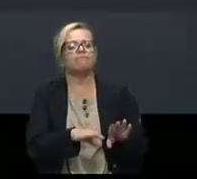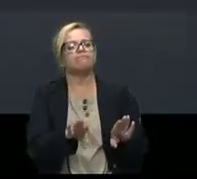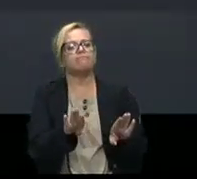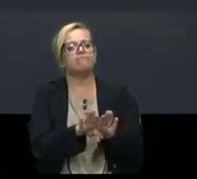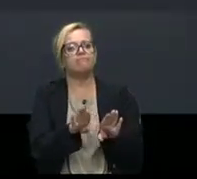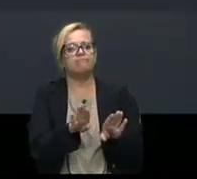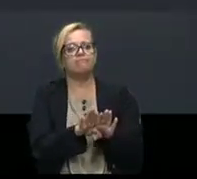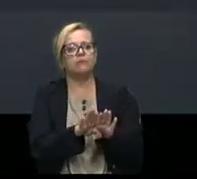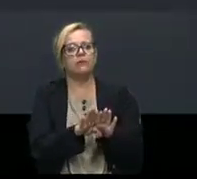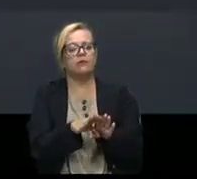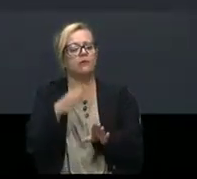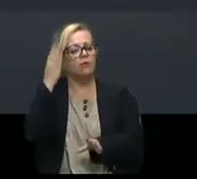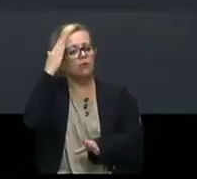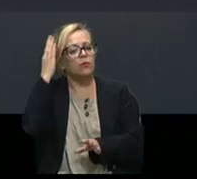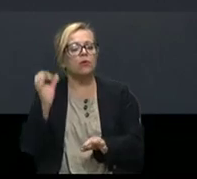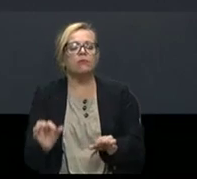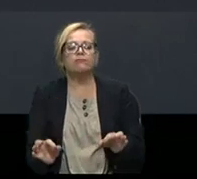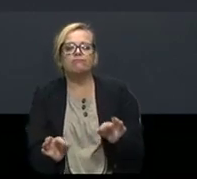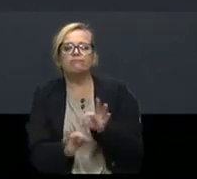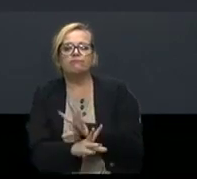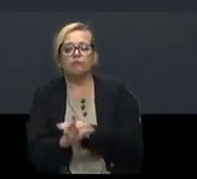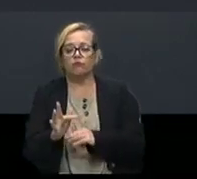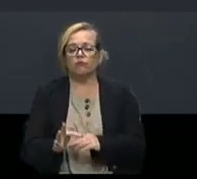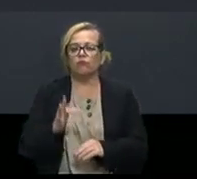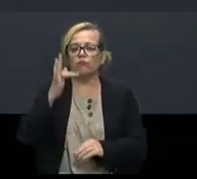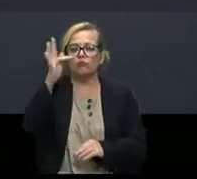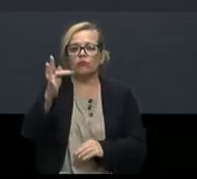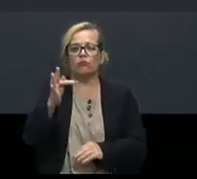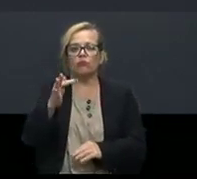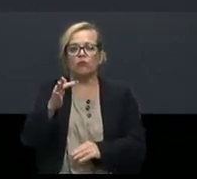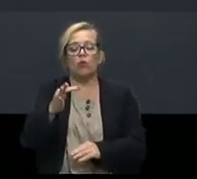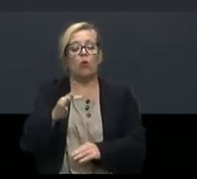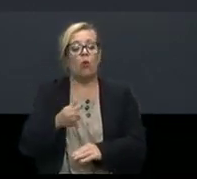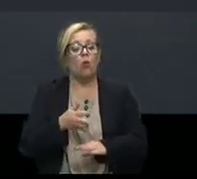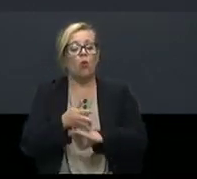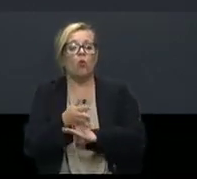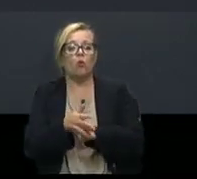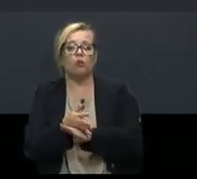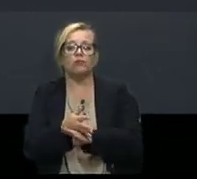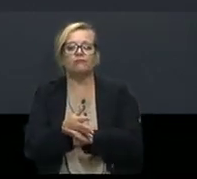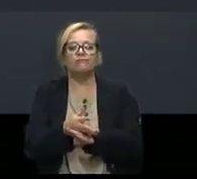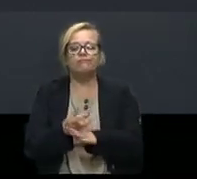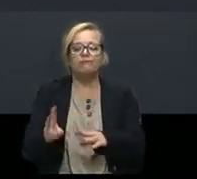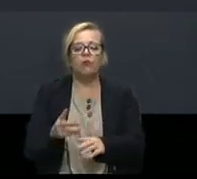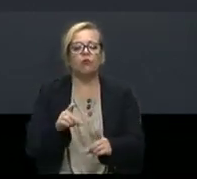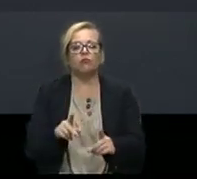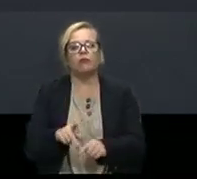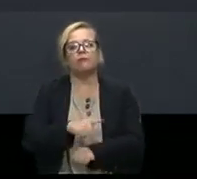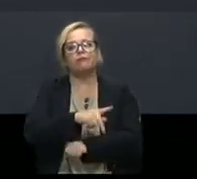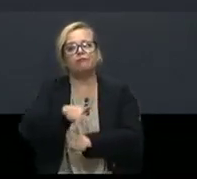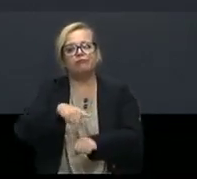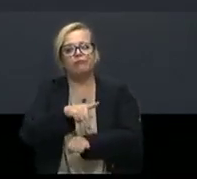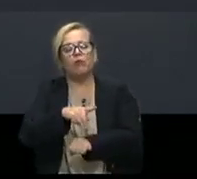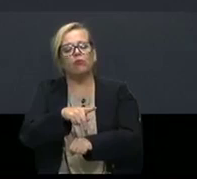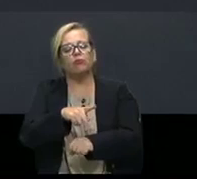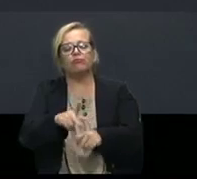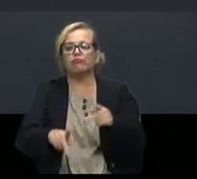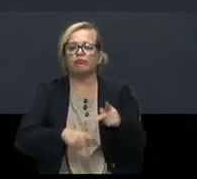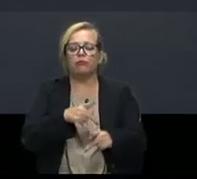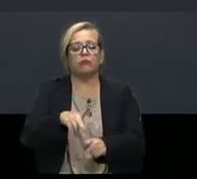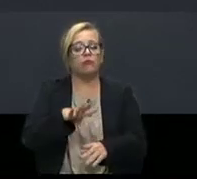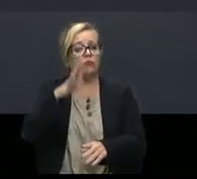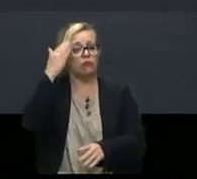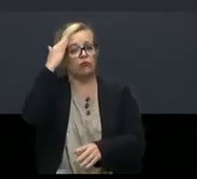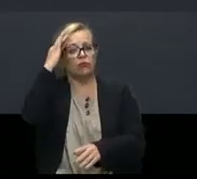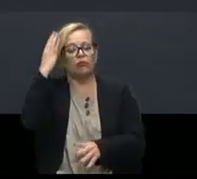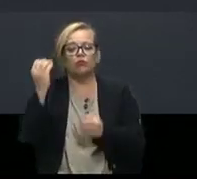vai poder prever resultados futuros ou inferir sobre os valores de uma população. Nas SPs, você vai calcular um